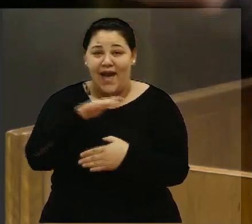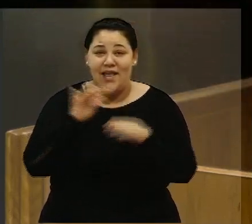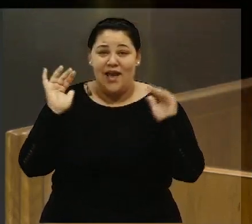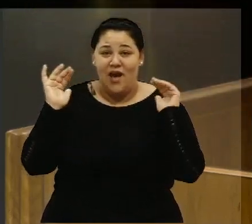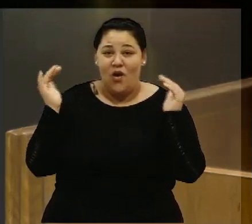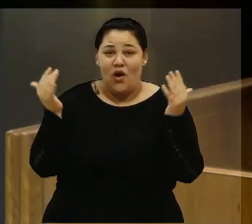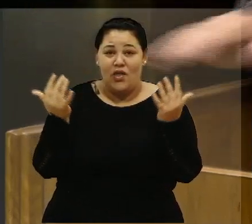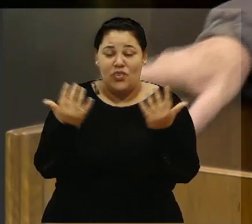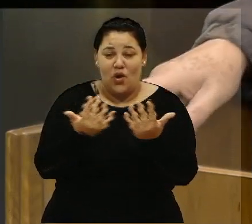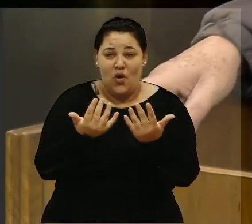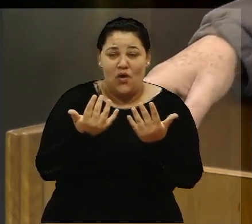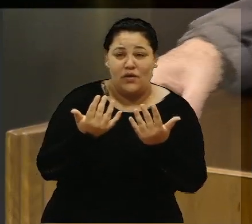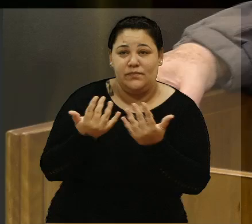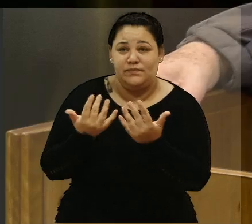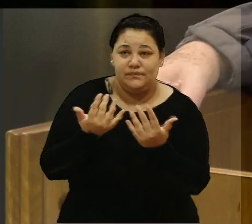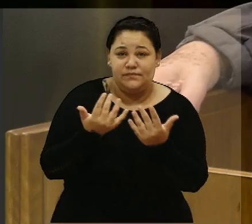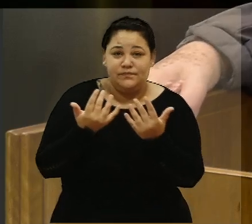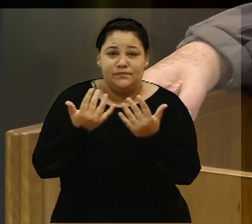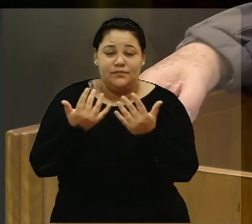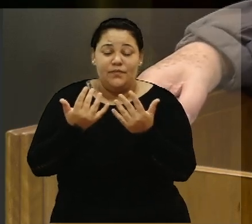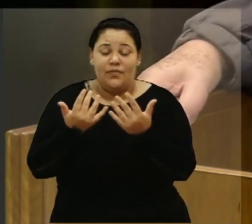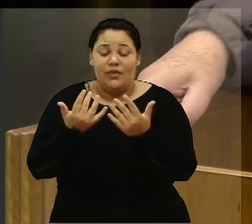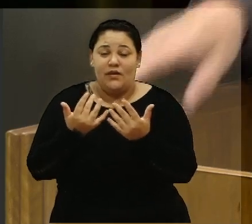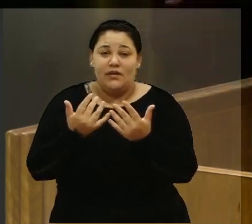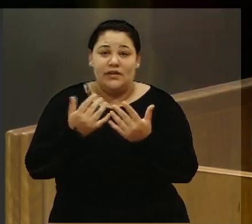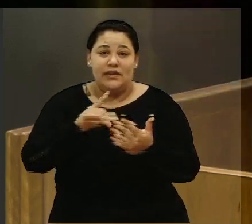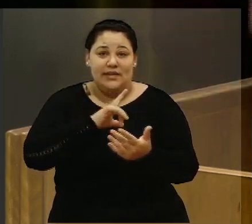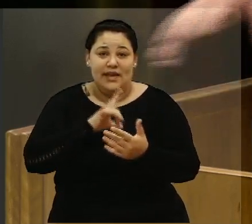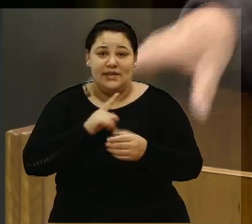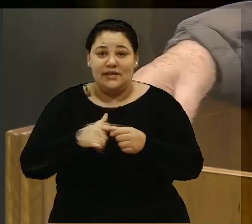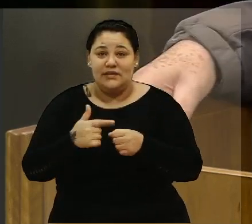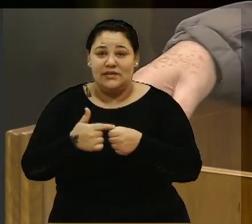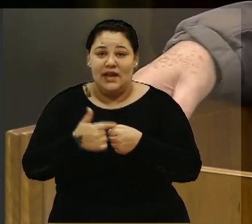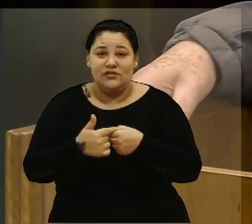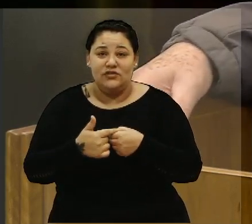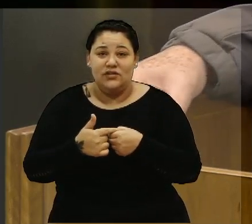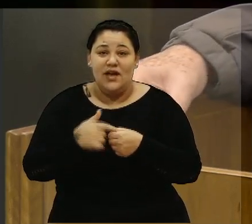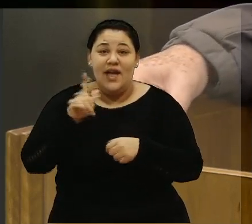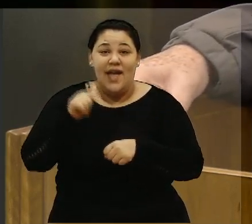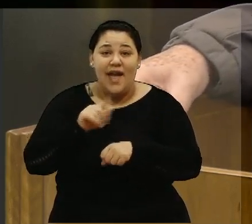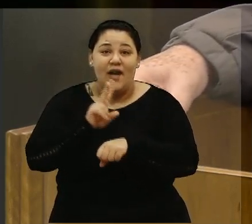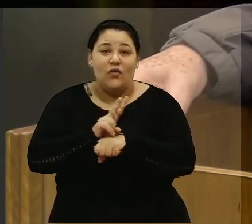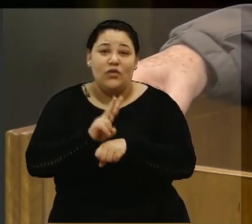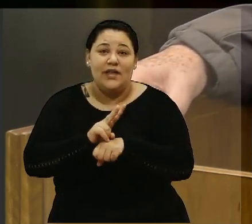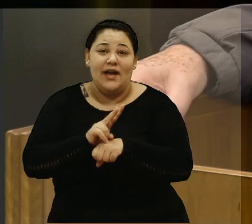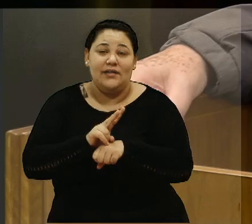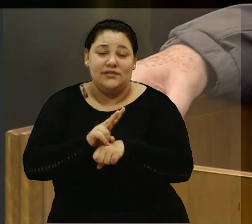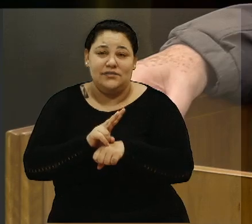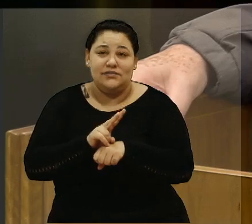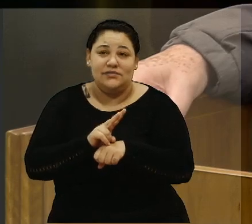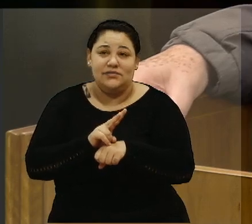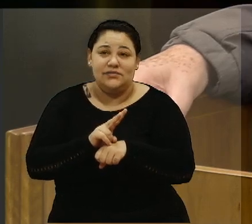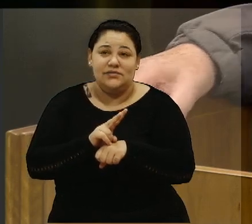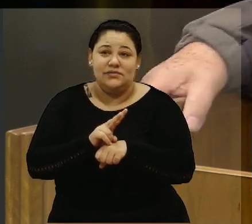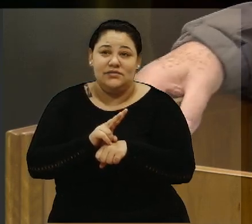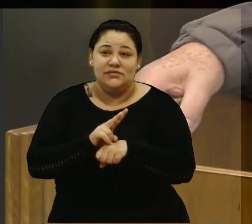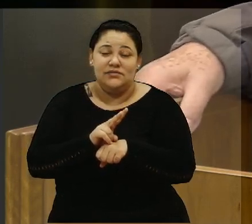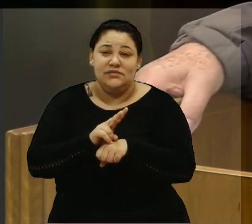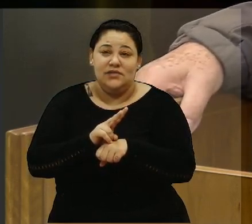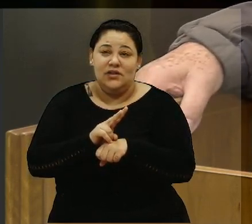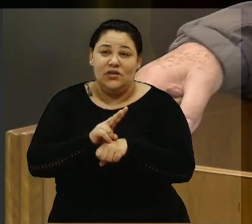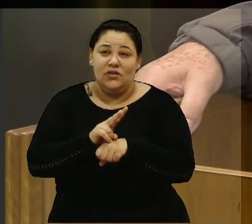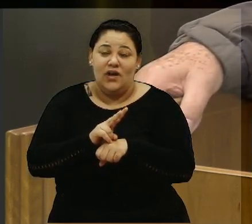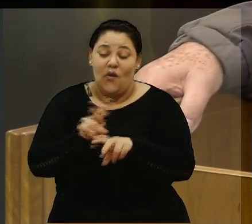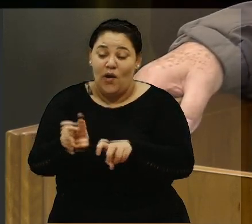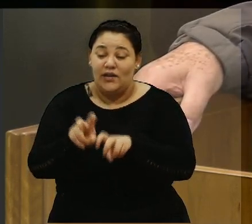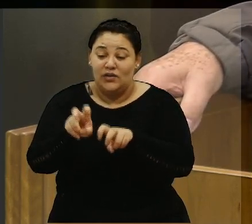que abastece aquela grande cidade é preservada, aonde os agricultores são